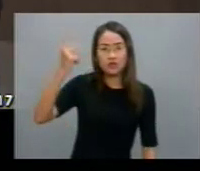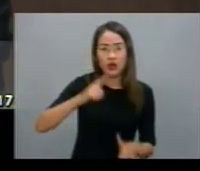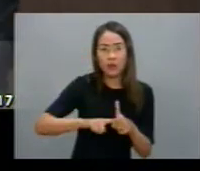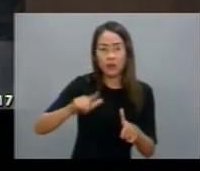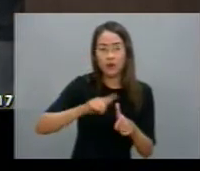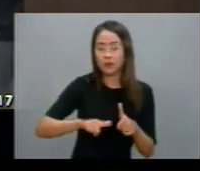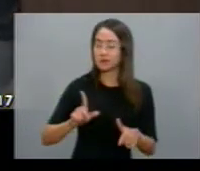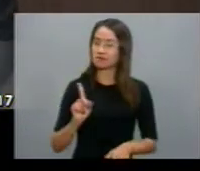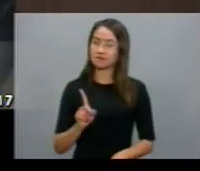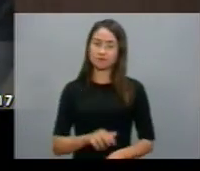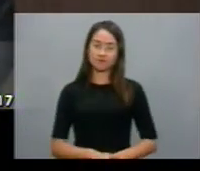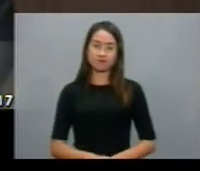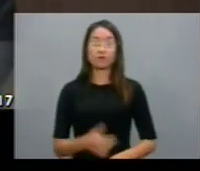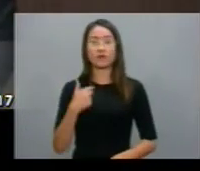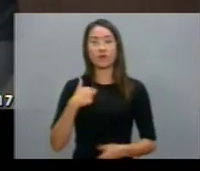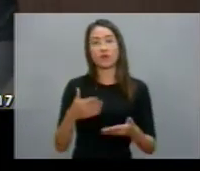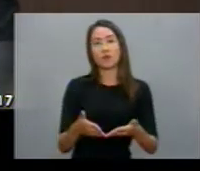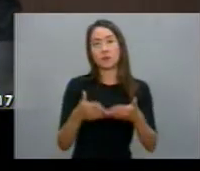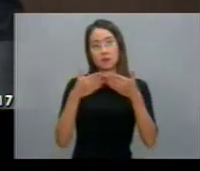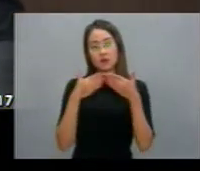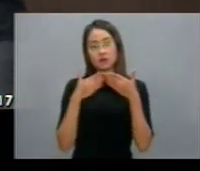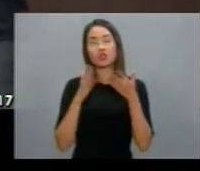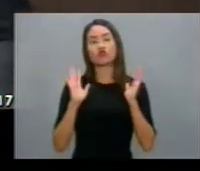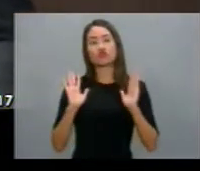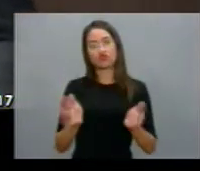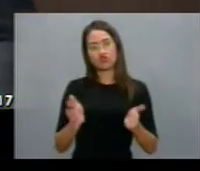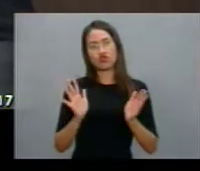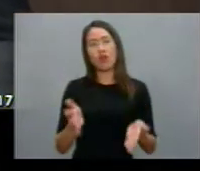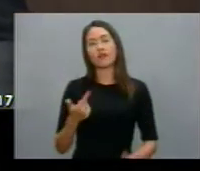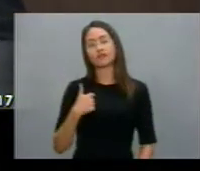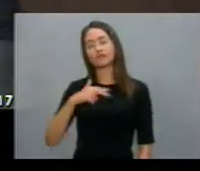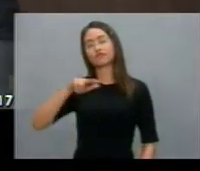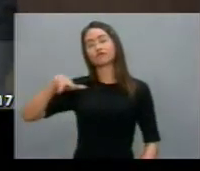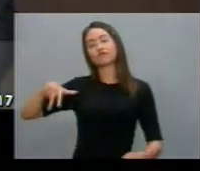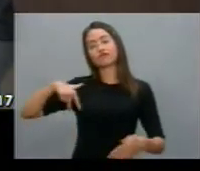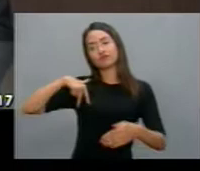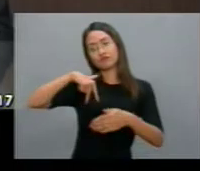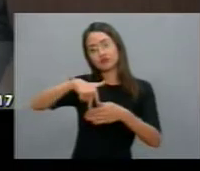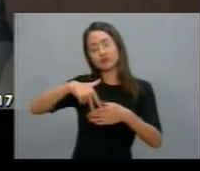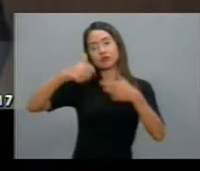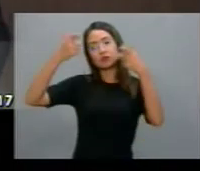mais uma vez, um apelo. Várias vezes eu subi essa tribuna,